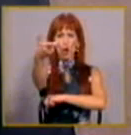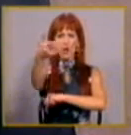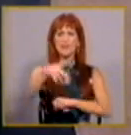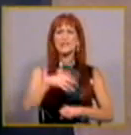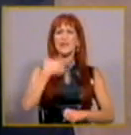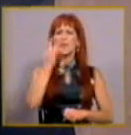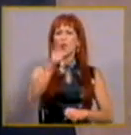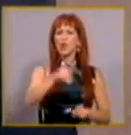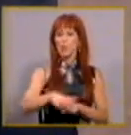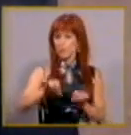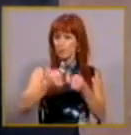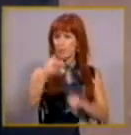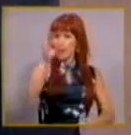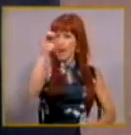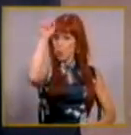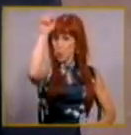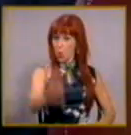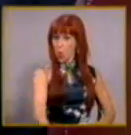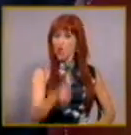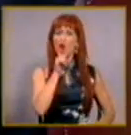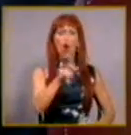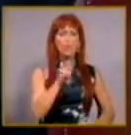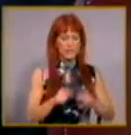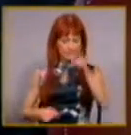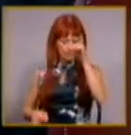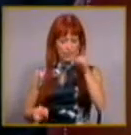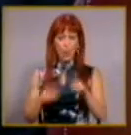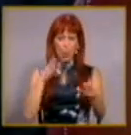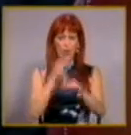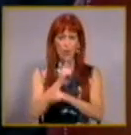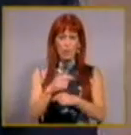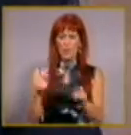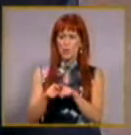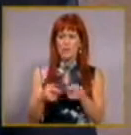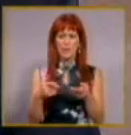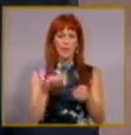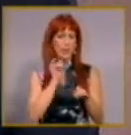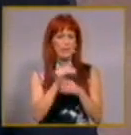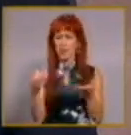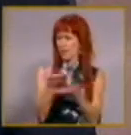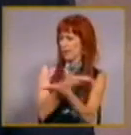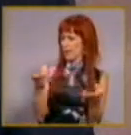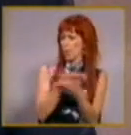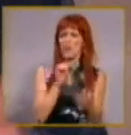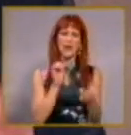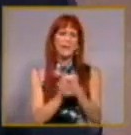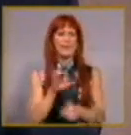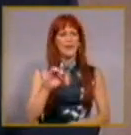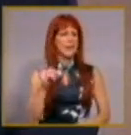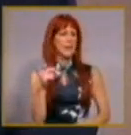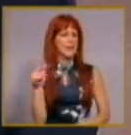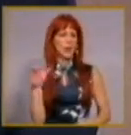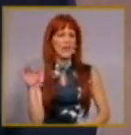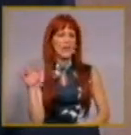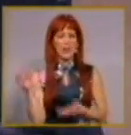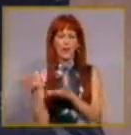Significa isto, que o Partido Socialista hoje opta não só por continuar na troca de correspondência que os transformou numa espécie de central dos CTTs com o Partido